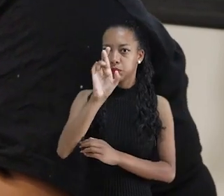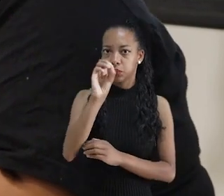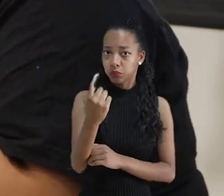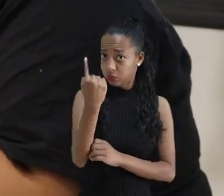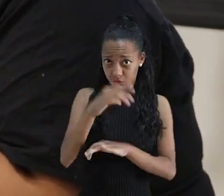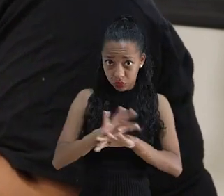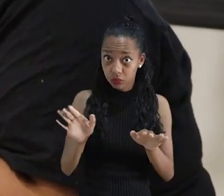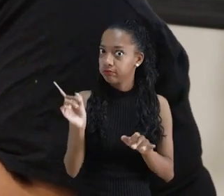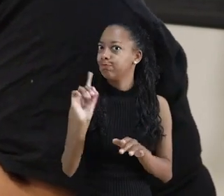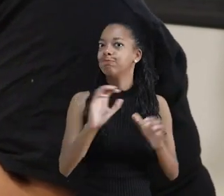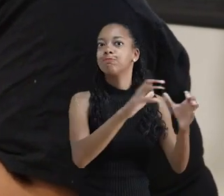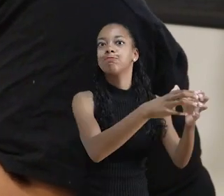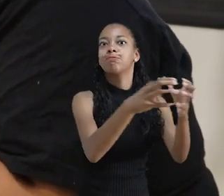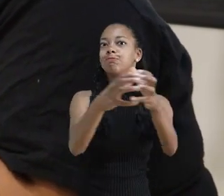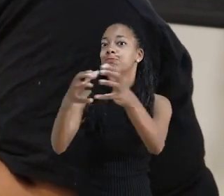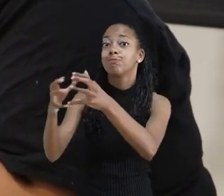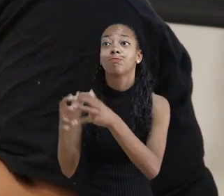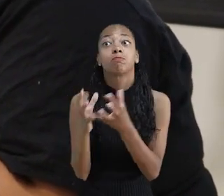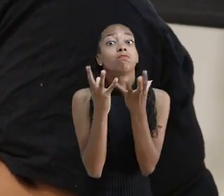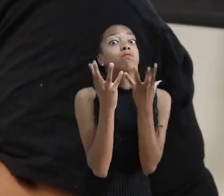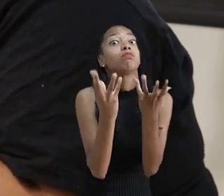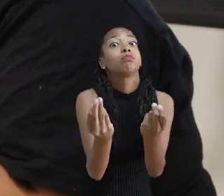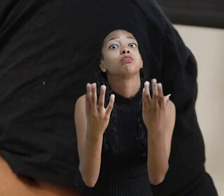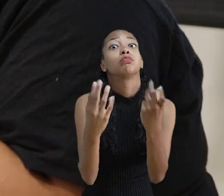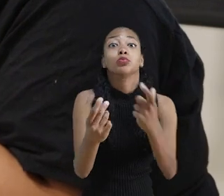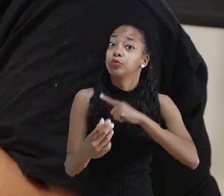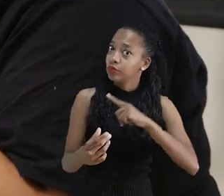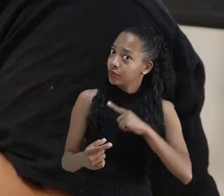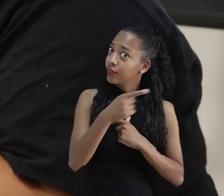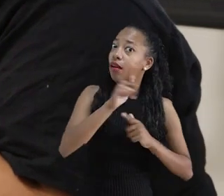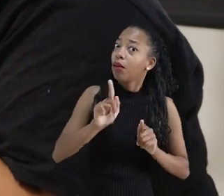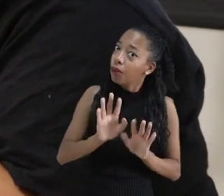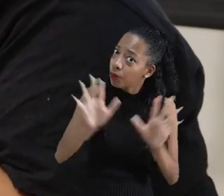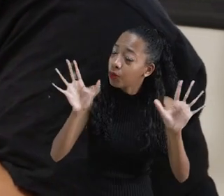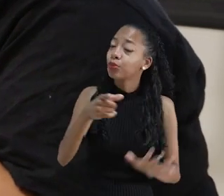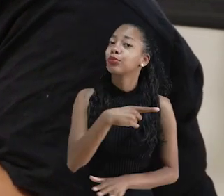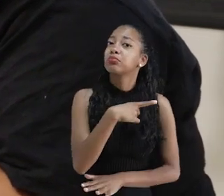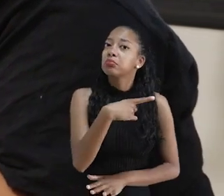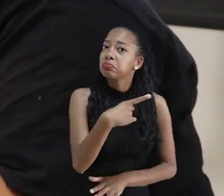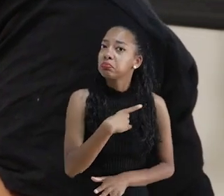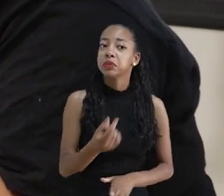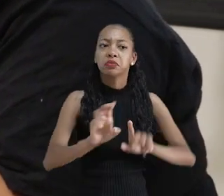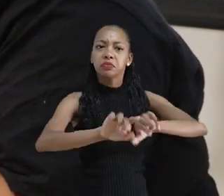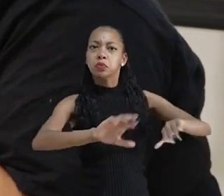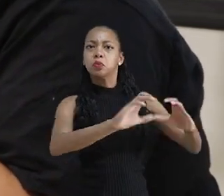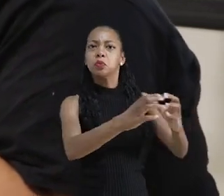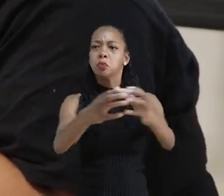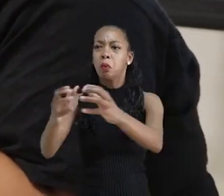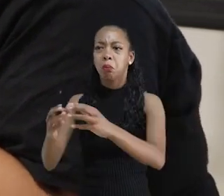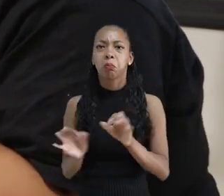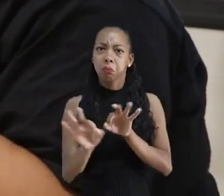abeiro é um desses coletivos que compõe toda todo esse cinema que tá sendo feito na cidade de Guarulhos